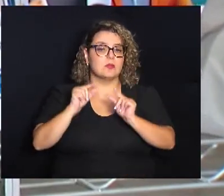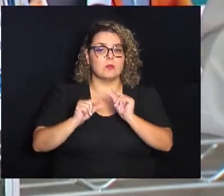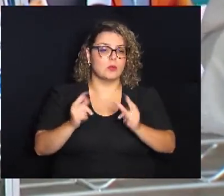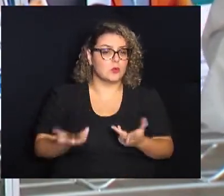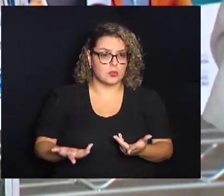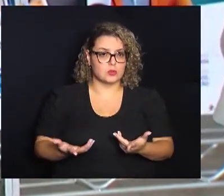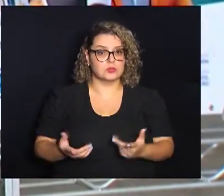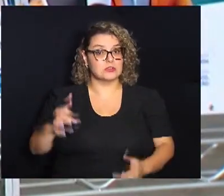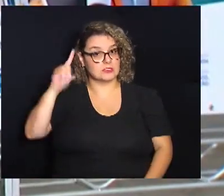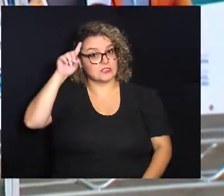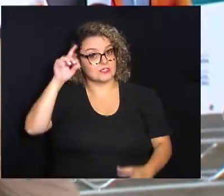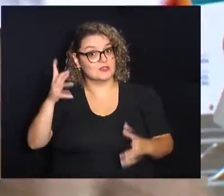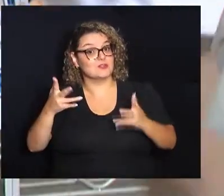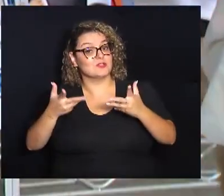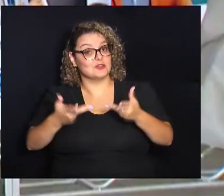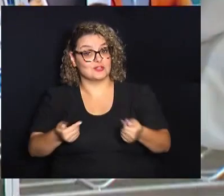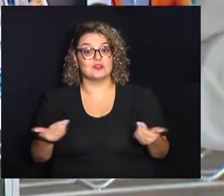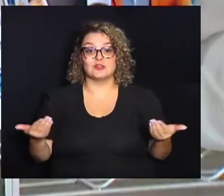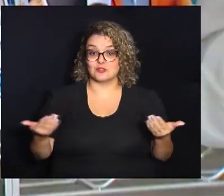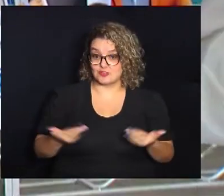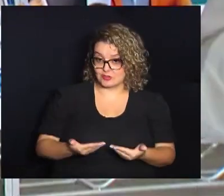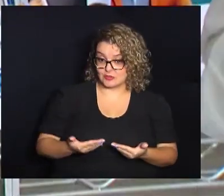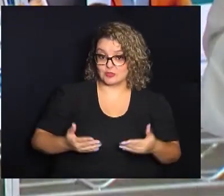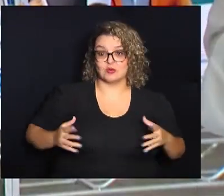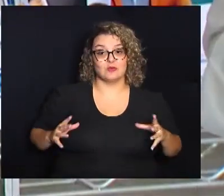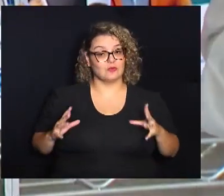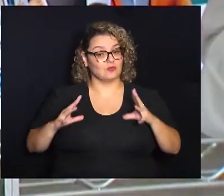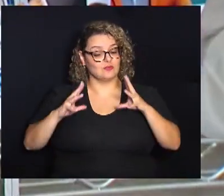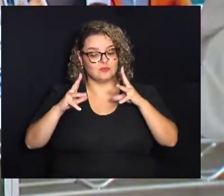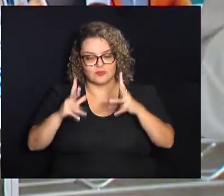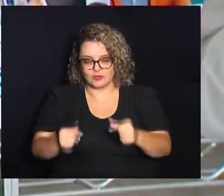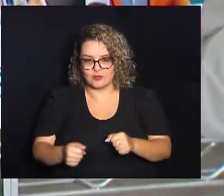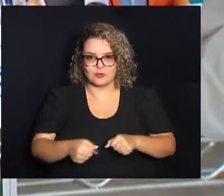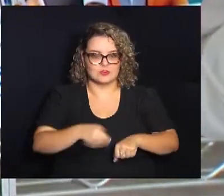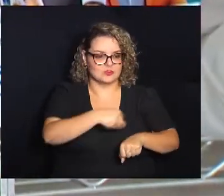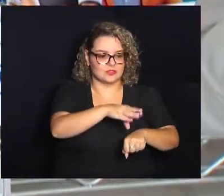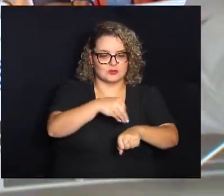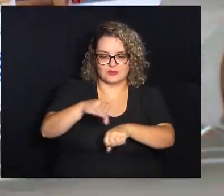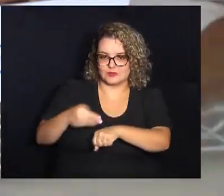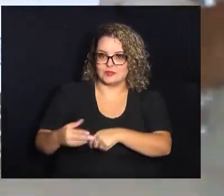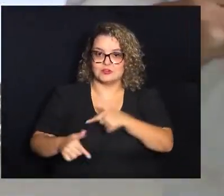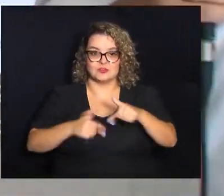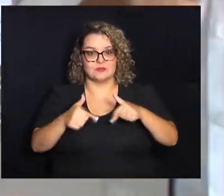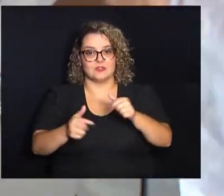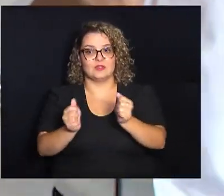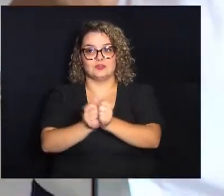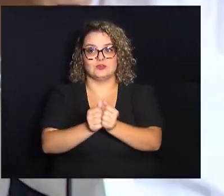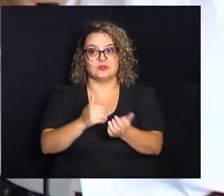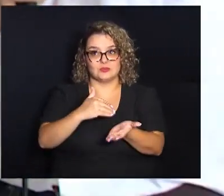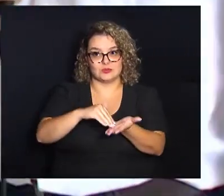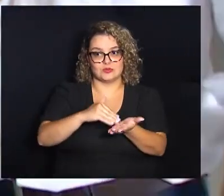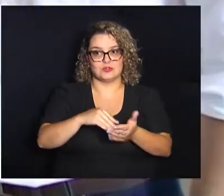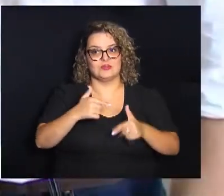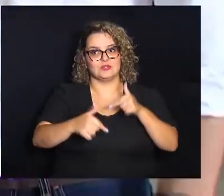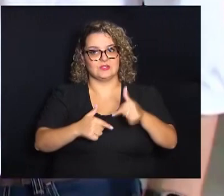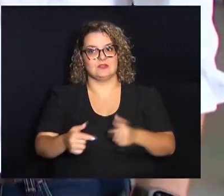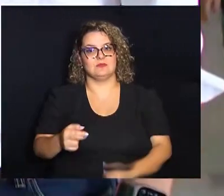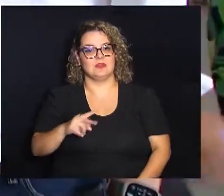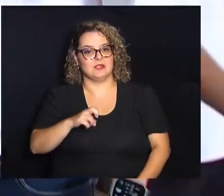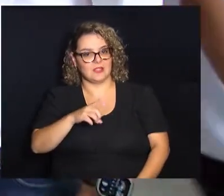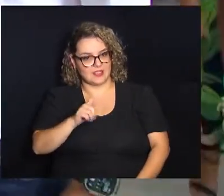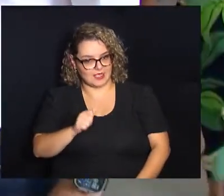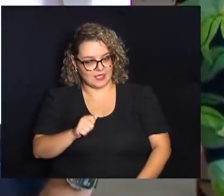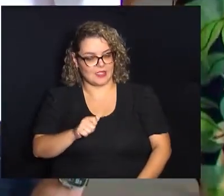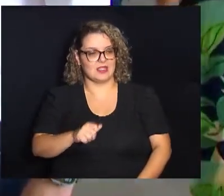esse dia maravilhoso de hoje, com tantas ofertas de trabalho, eu estou aqui com o secretário de Trabalho e Renda,